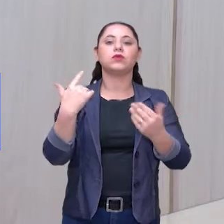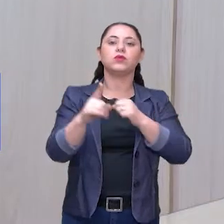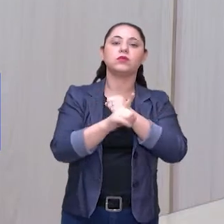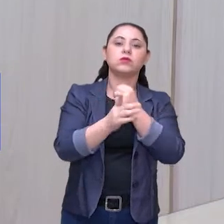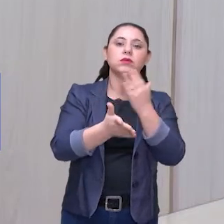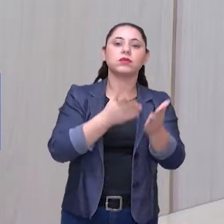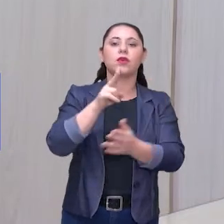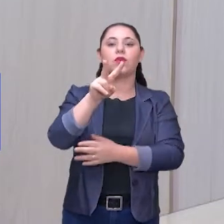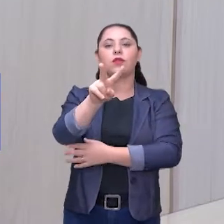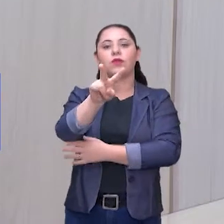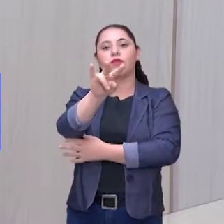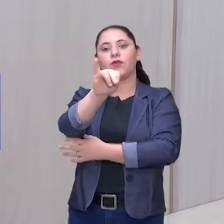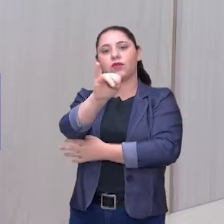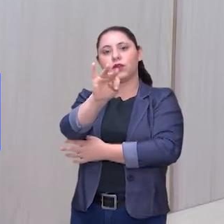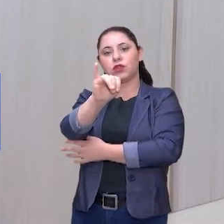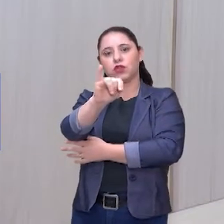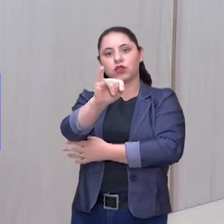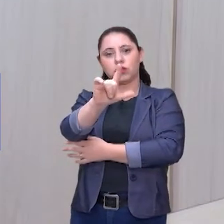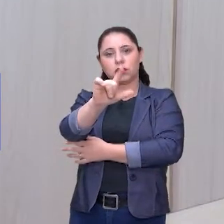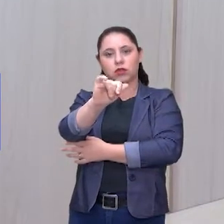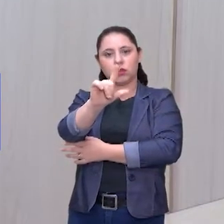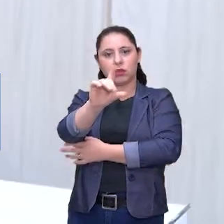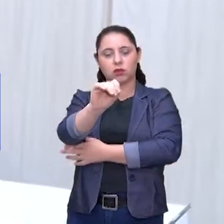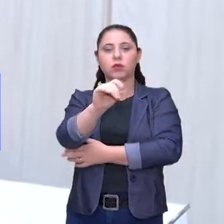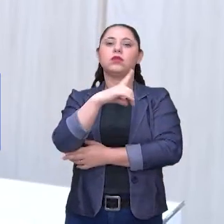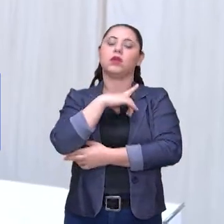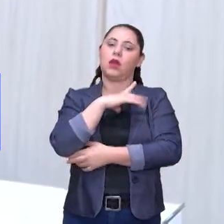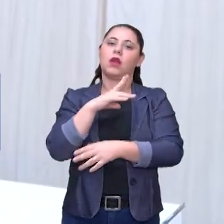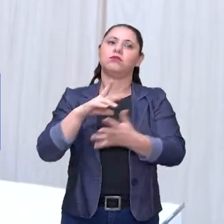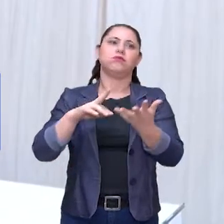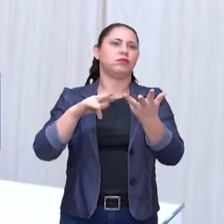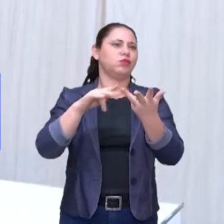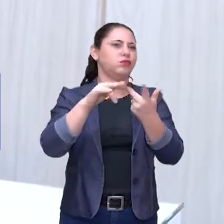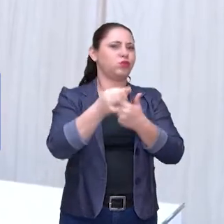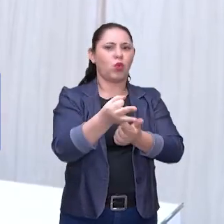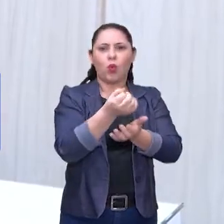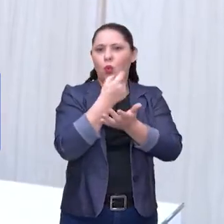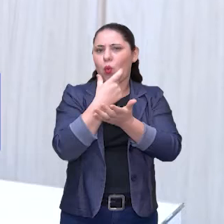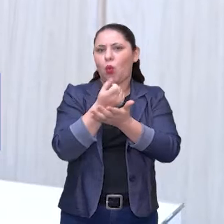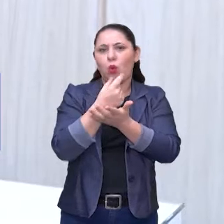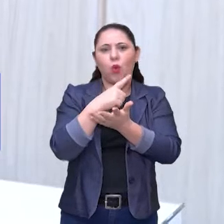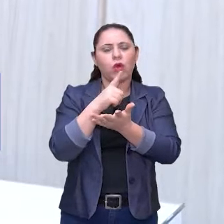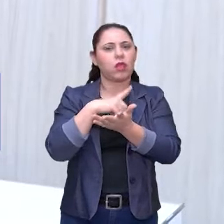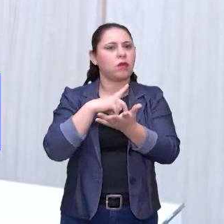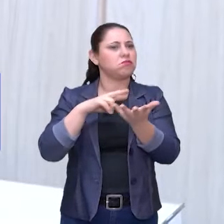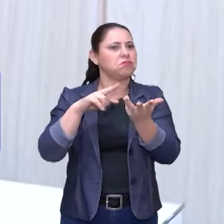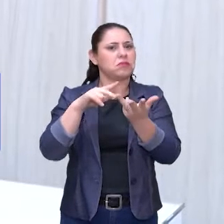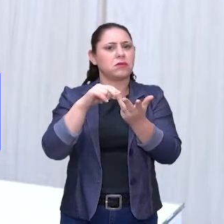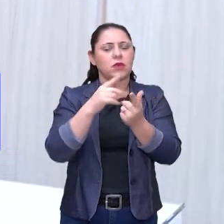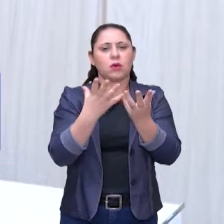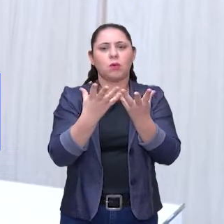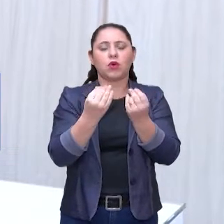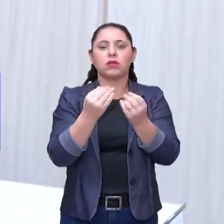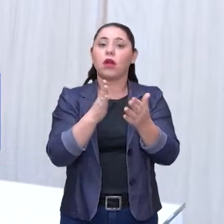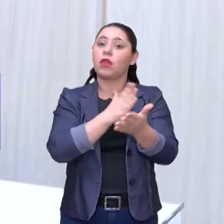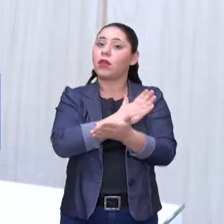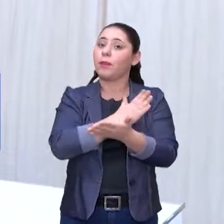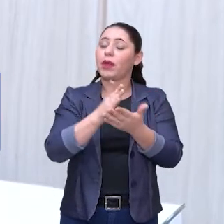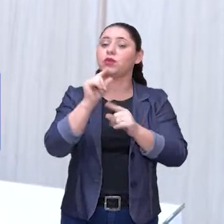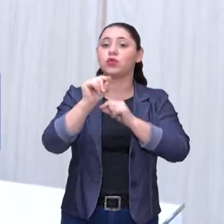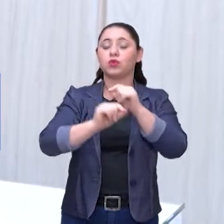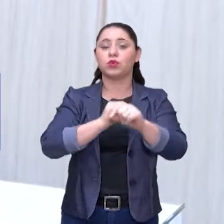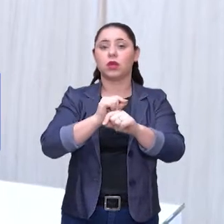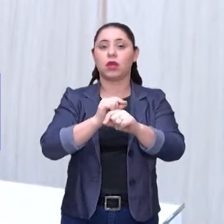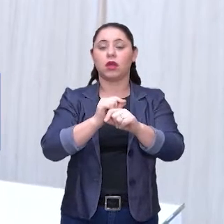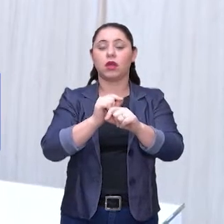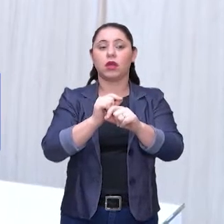quais os tratamentos, assim, no caso do vitiligo? Na verdade, a gente tem várias possibilidades de tratamento, né?